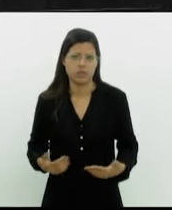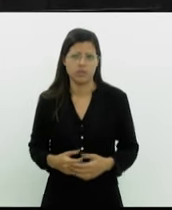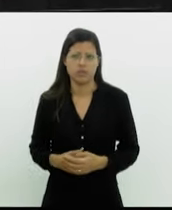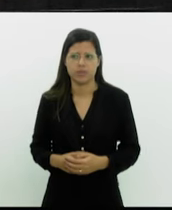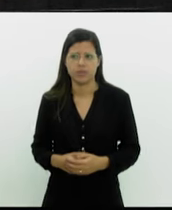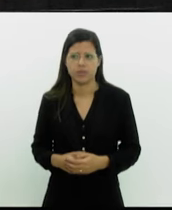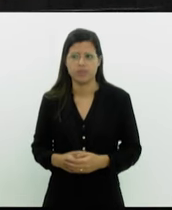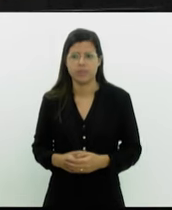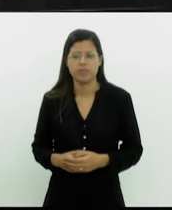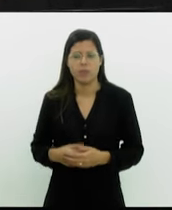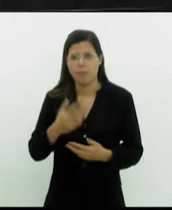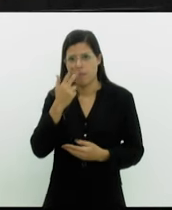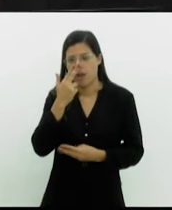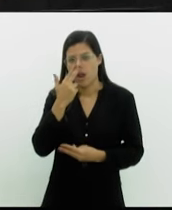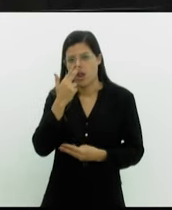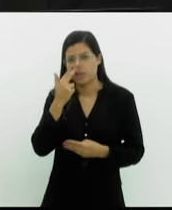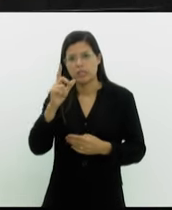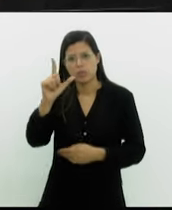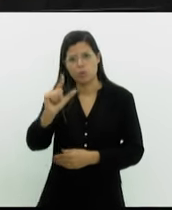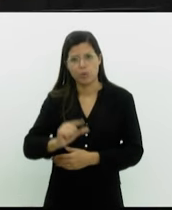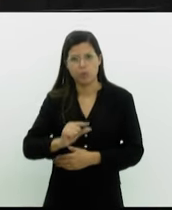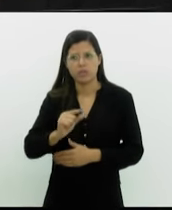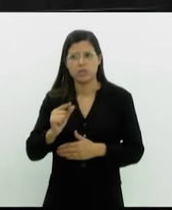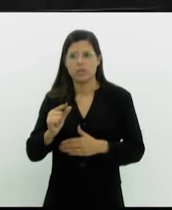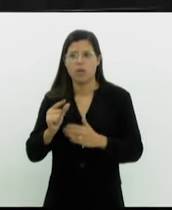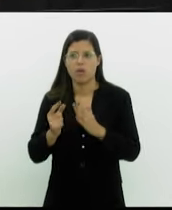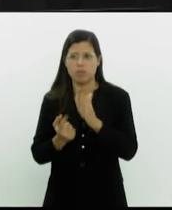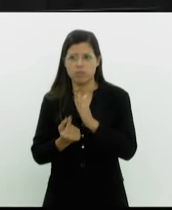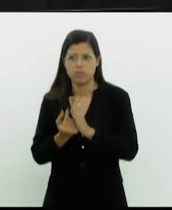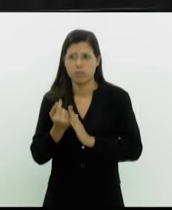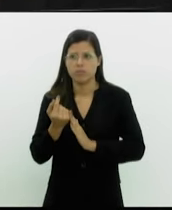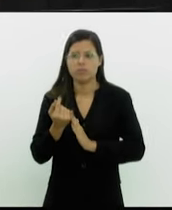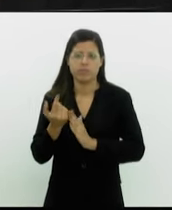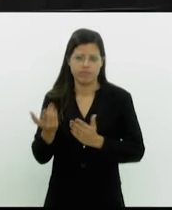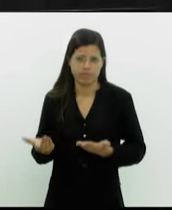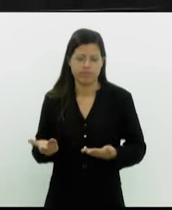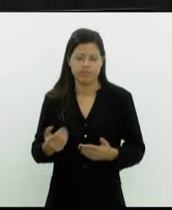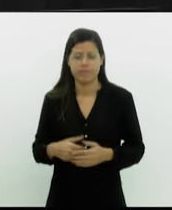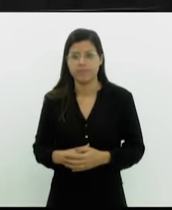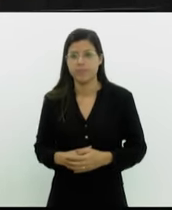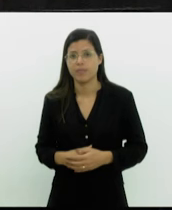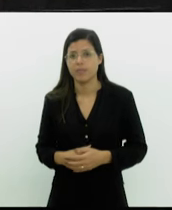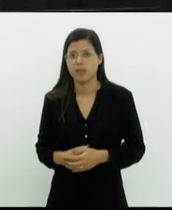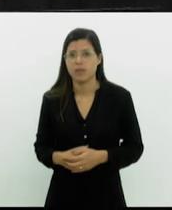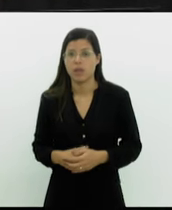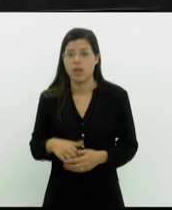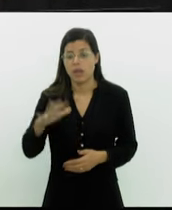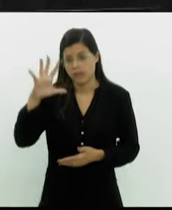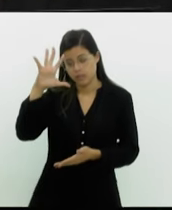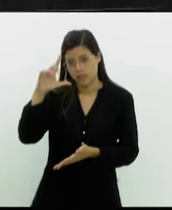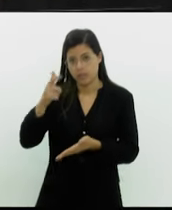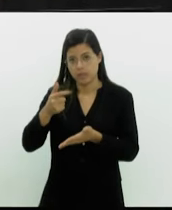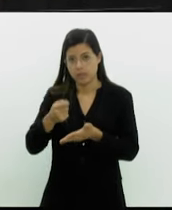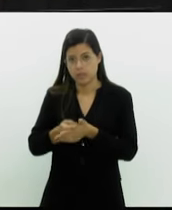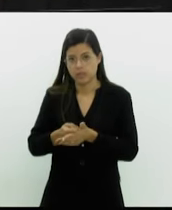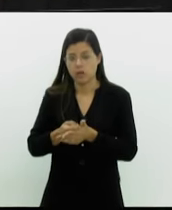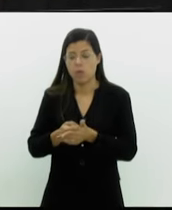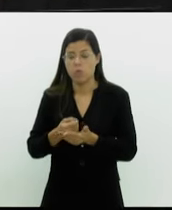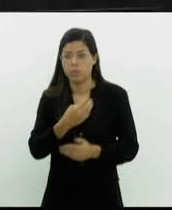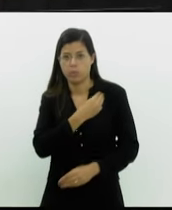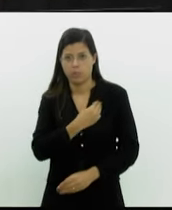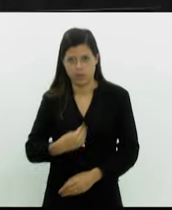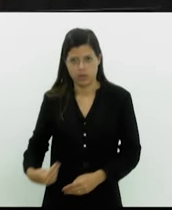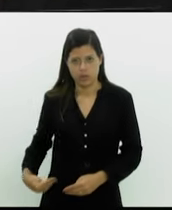de alívio dos cofres públicos, na ordem de 2 bilhões de reais. Bom, esta foi a decisão do ministro,